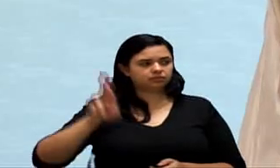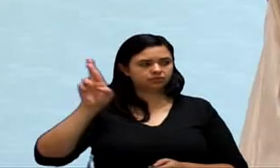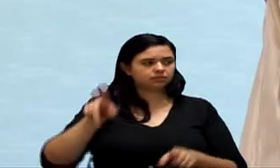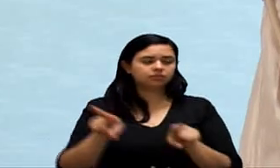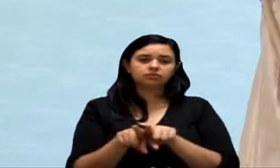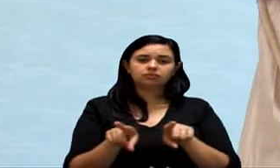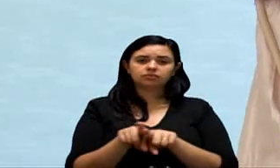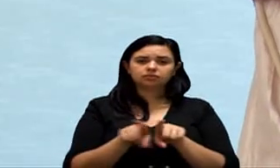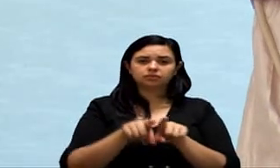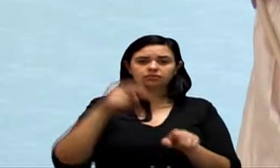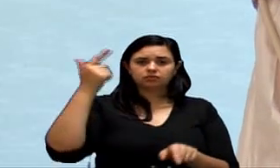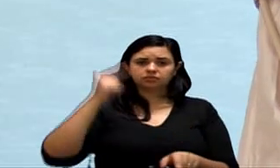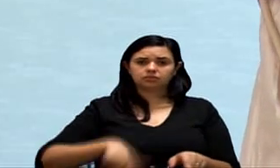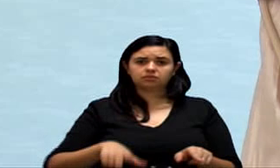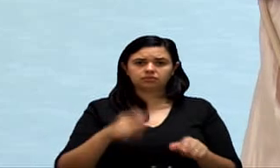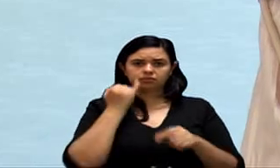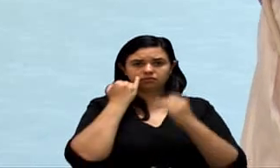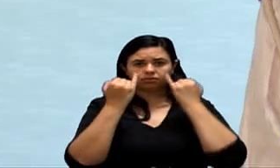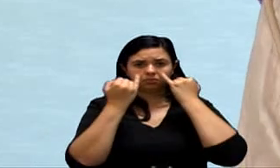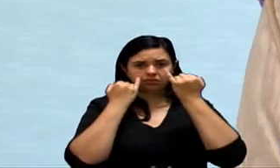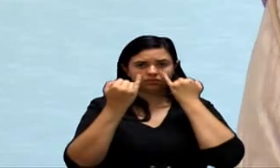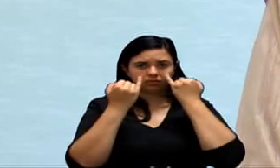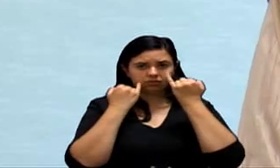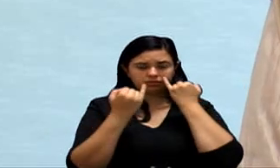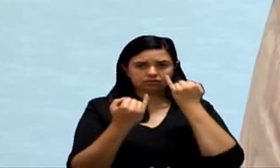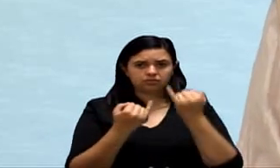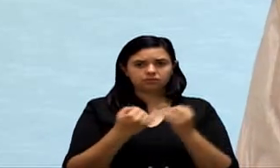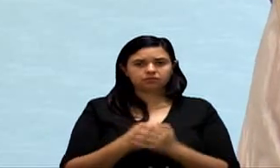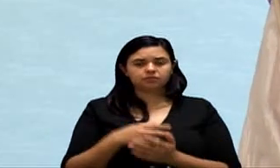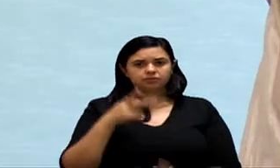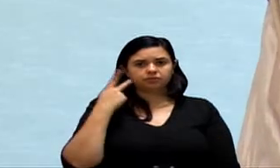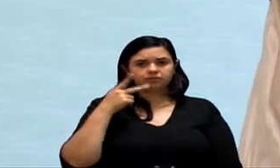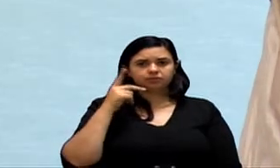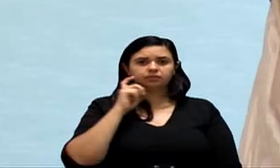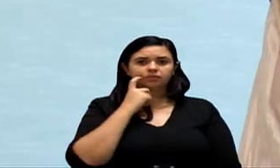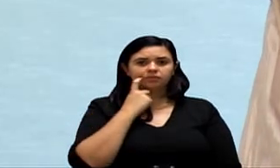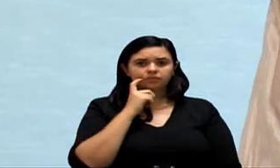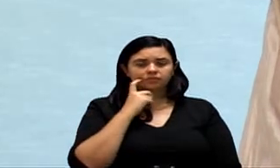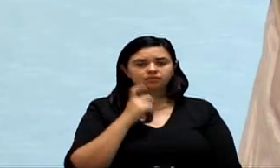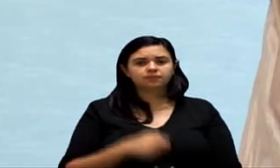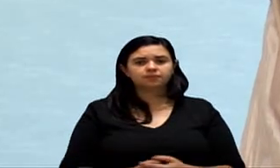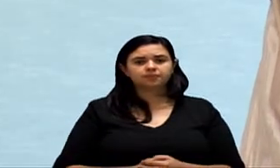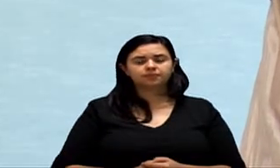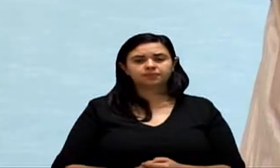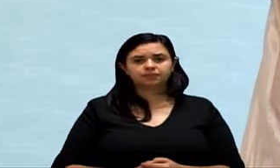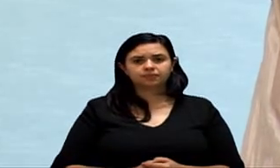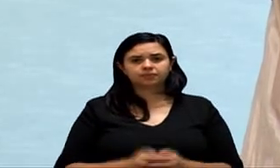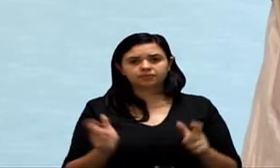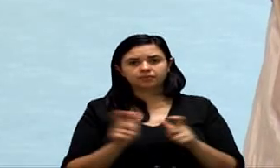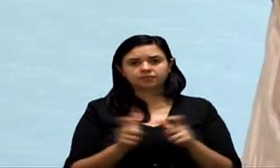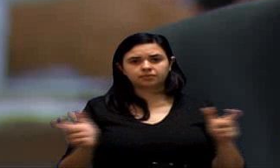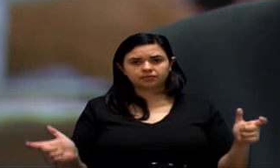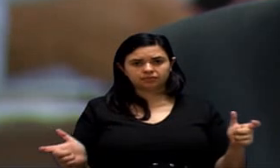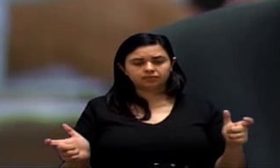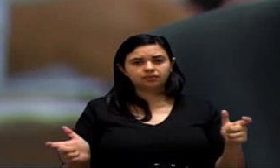E também um dado, vereador Caio, a maioria